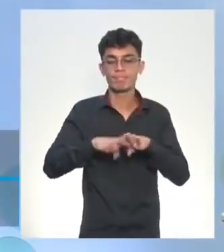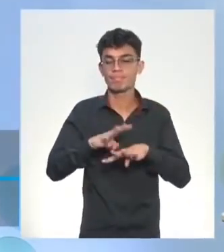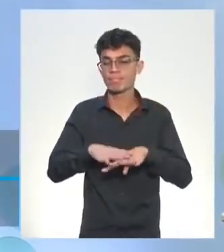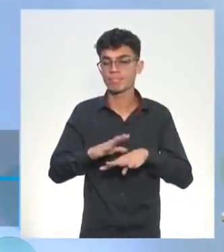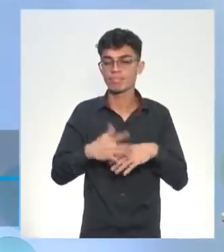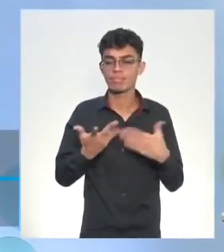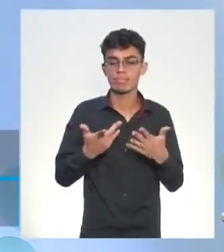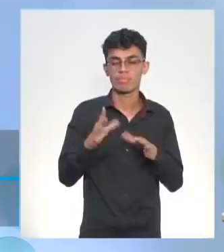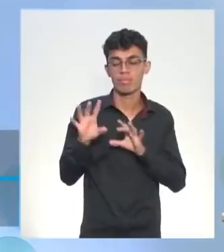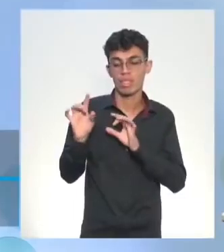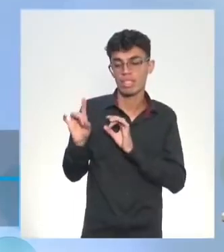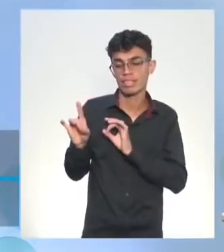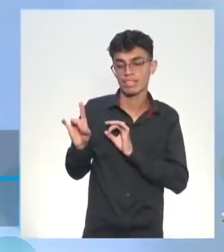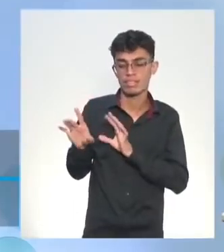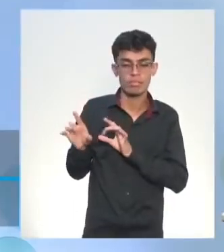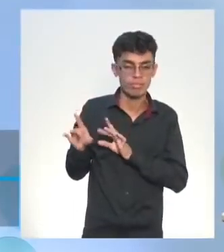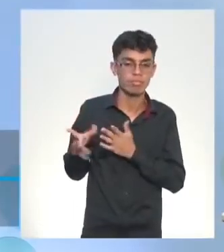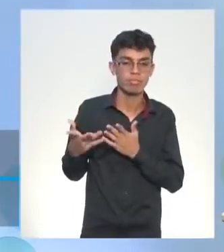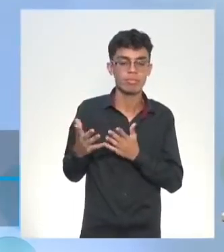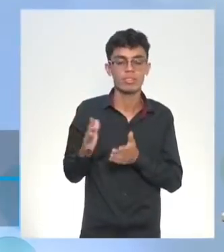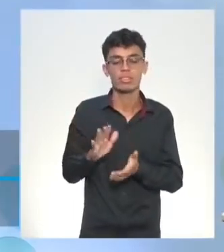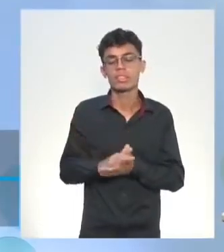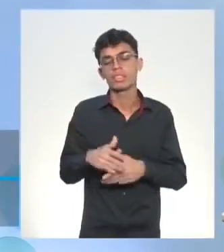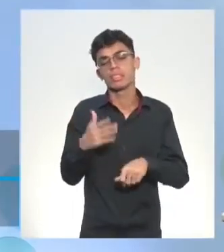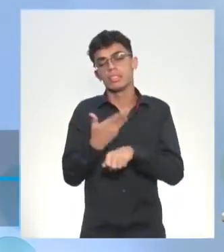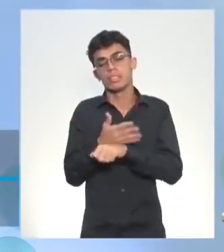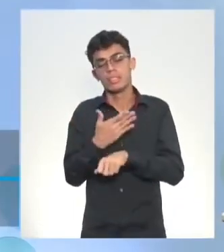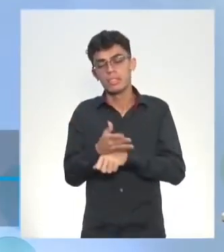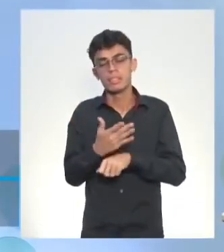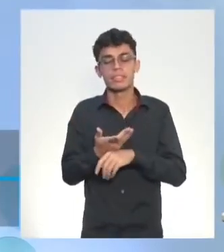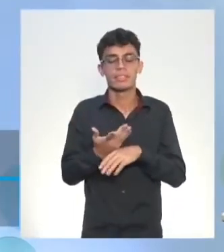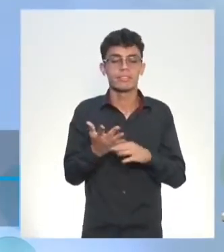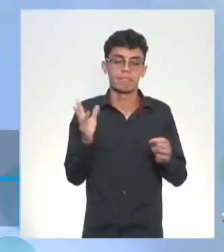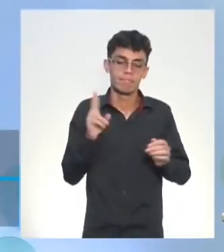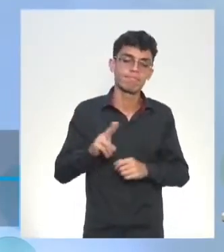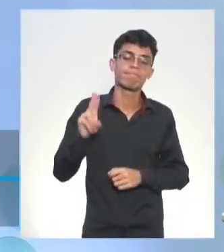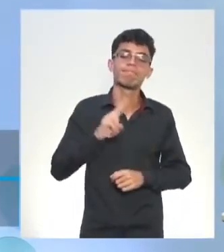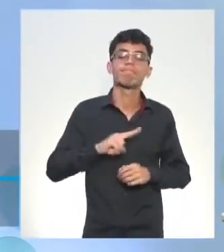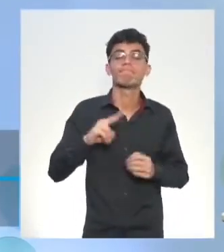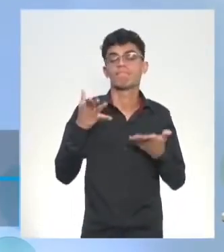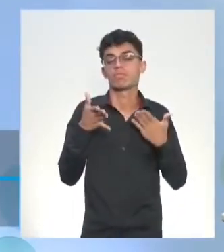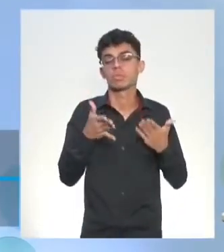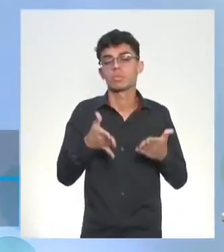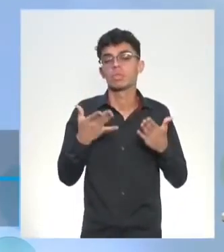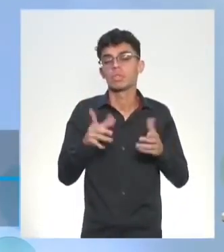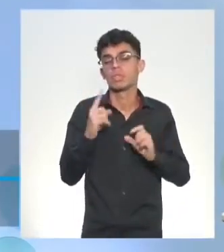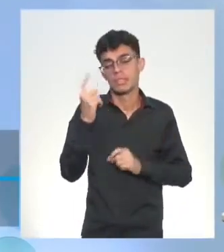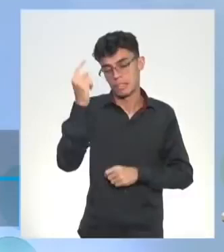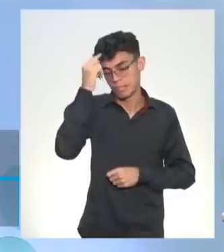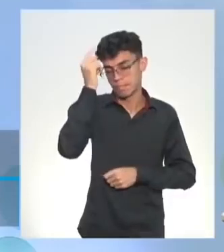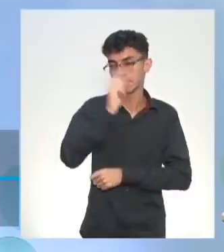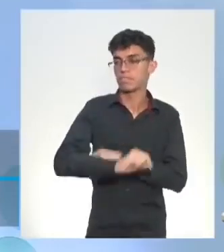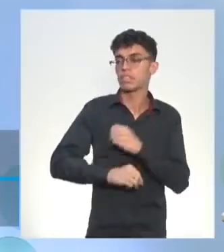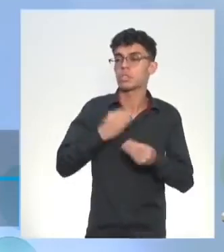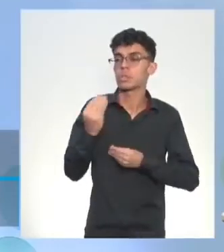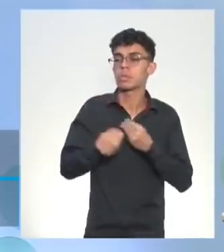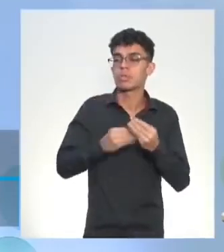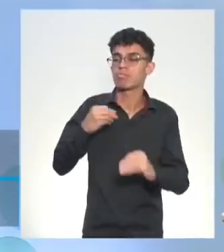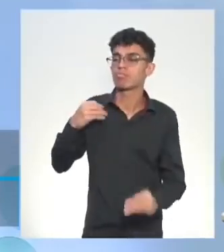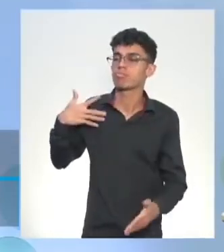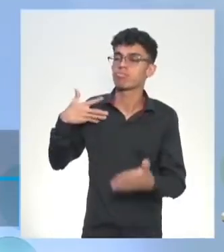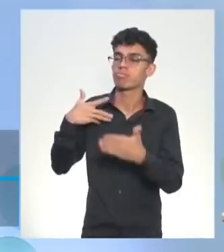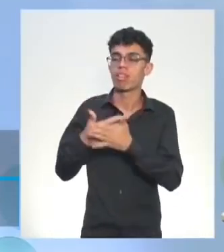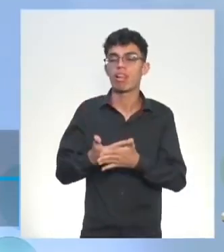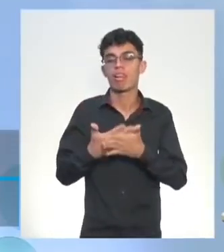para o tecnicismo, para a aplicação, né, que eles utilizavam. E hoje a gente vai tentar pensar como foi, né,